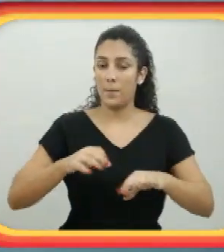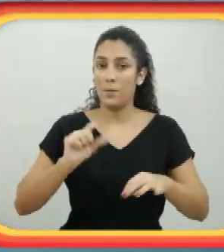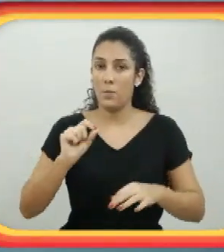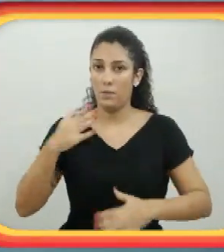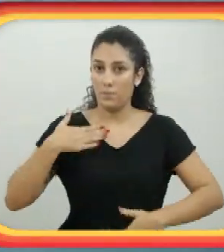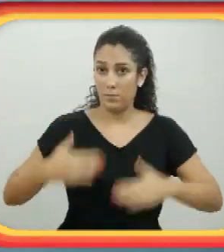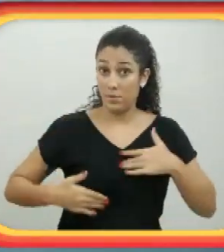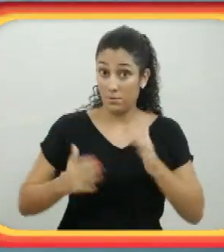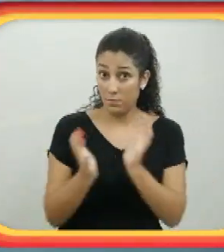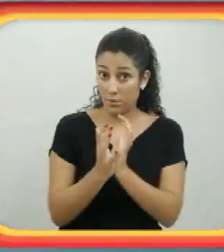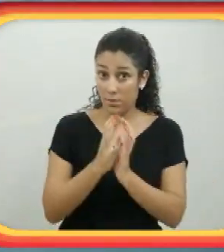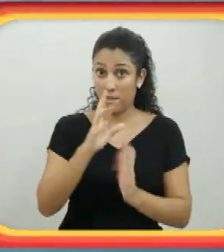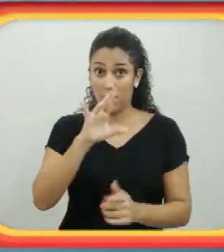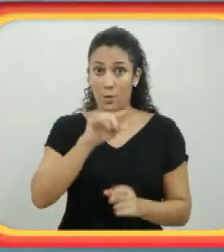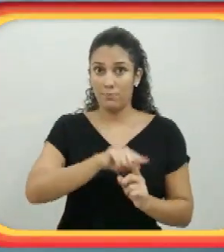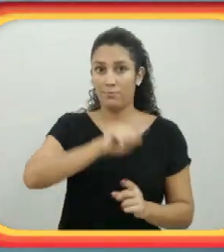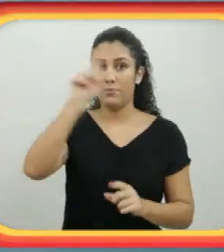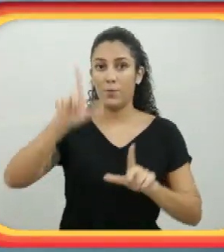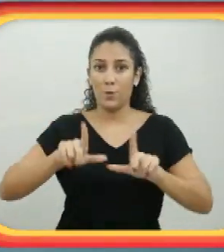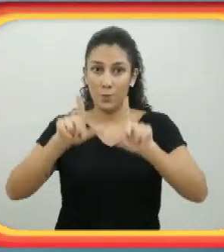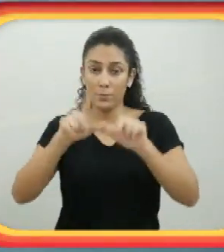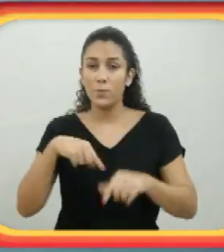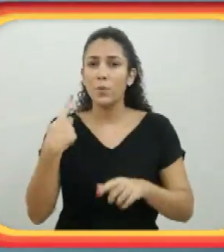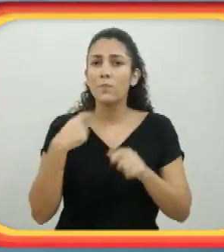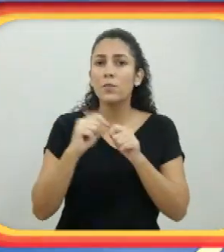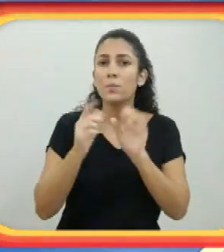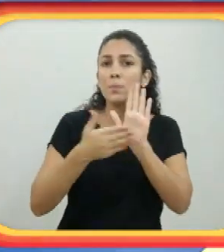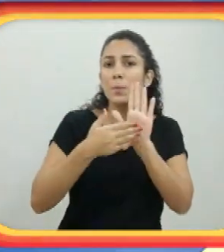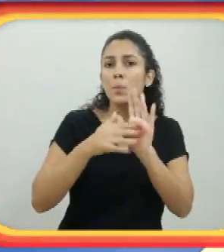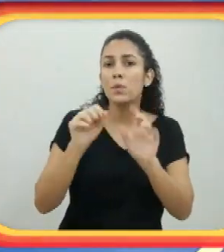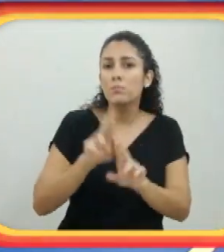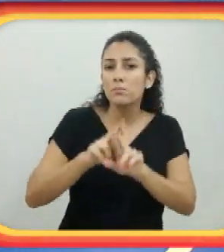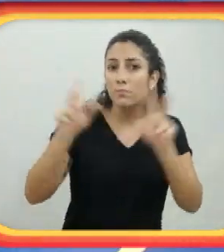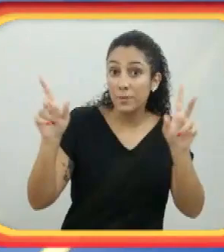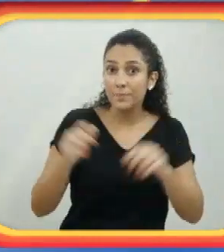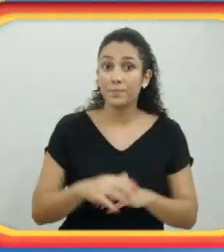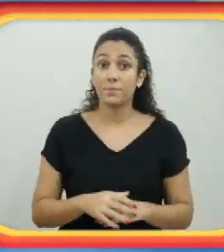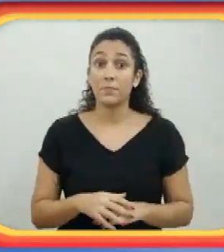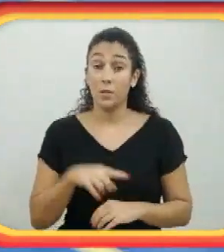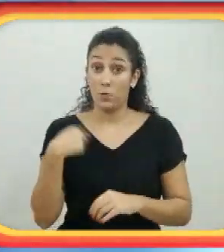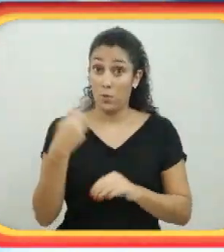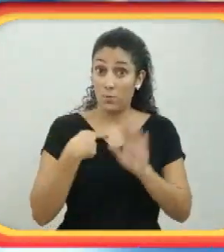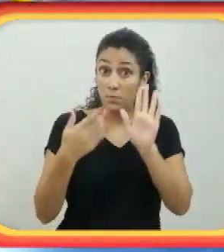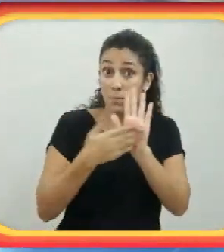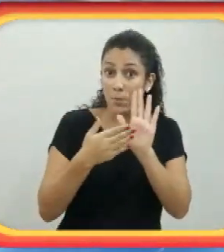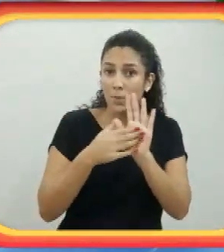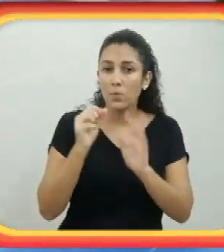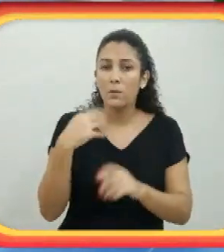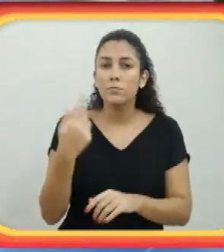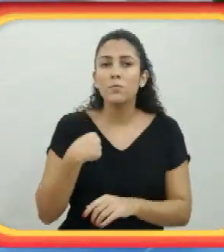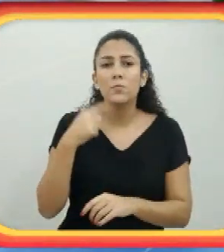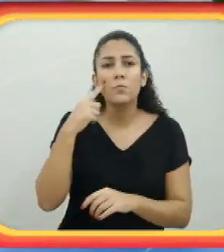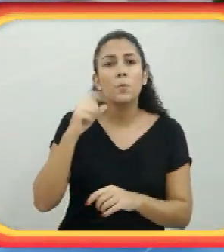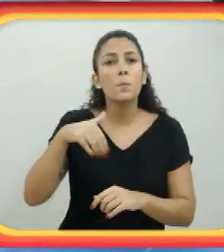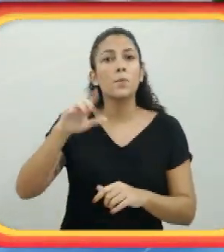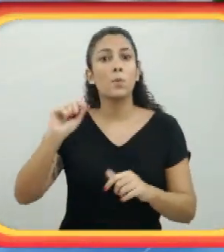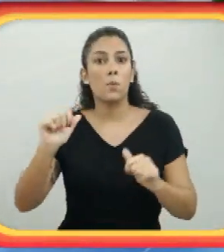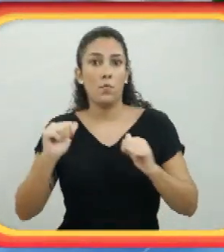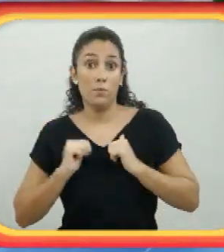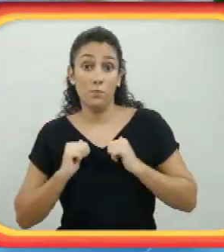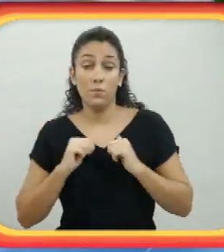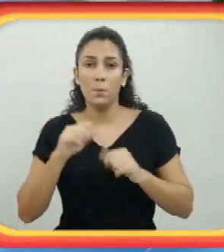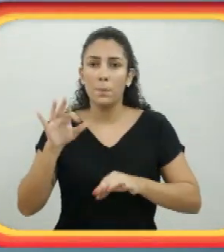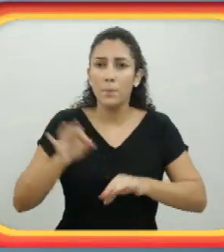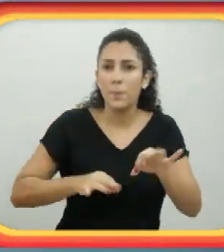para Tóquio, nós estamos fazendo algumas propostas diferentes. Então a nossa proposta é que nós vamos ter muito